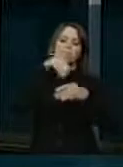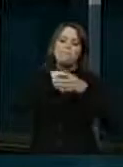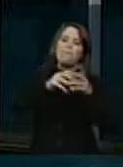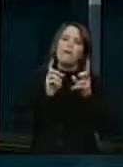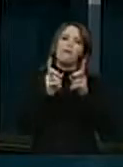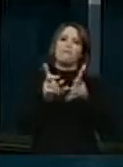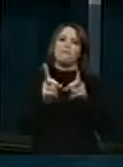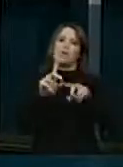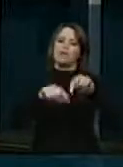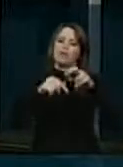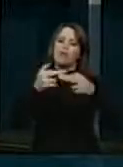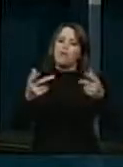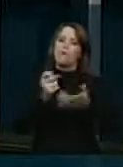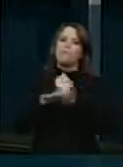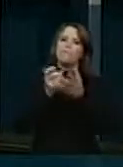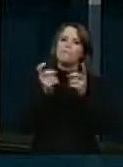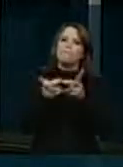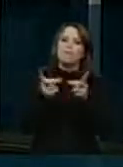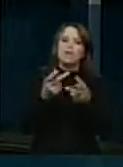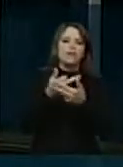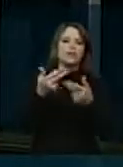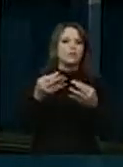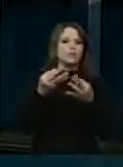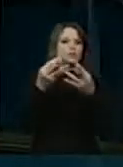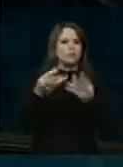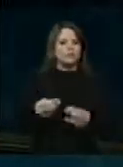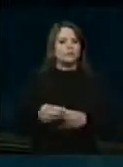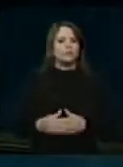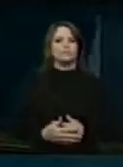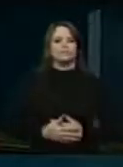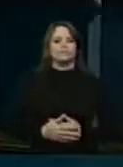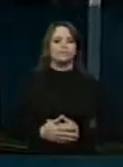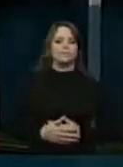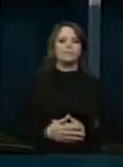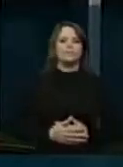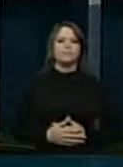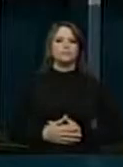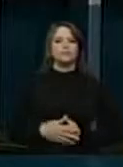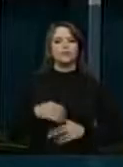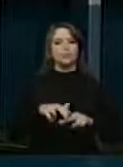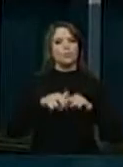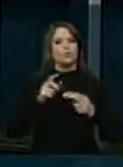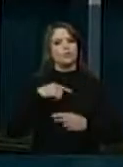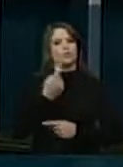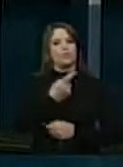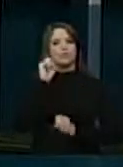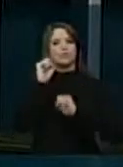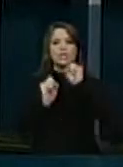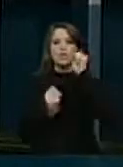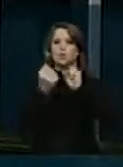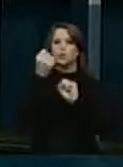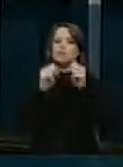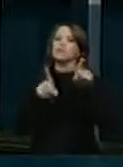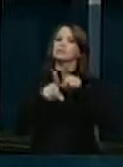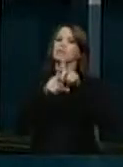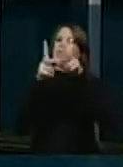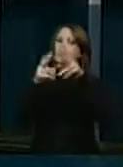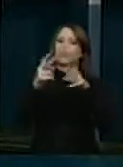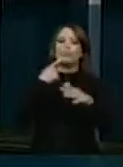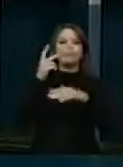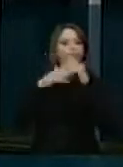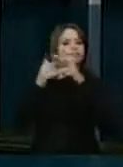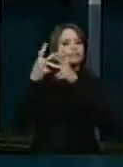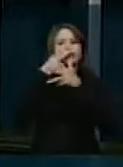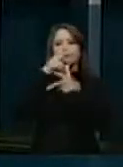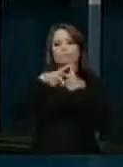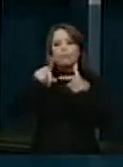venda desses produtos, na comercialização desses produtos. E por isso a nossa indústria também, de qualquer maneira, entrou numa